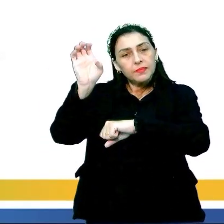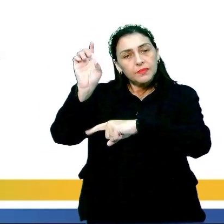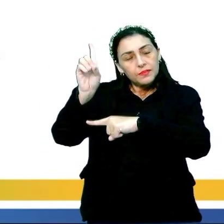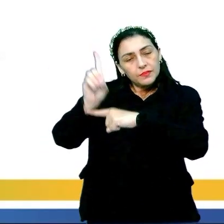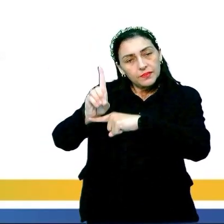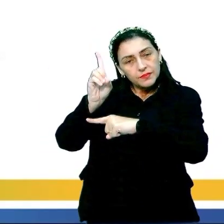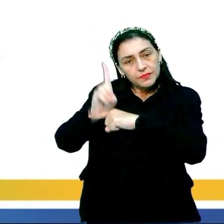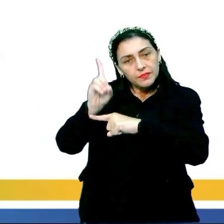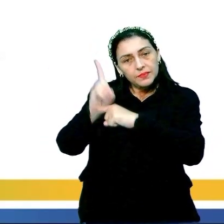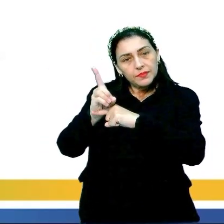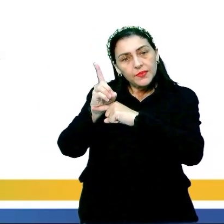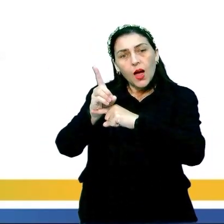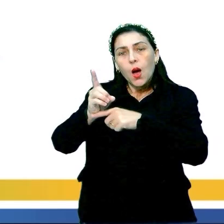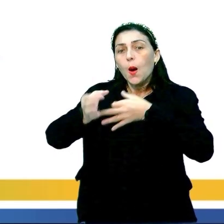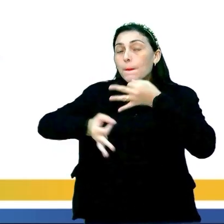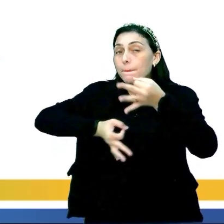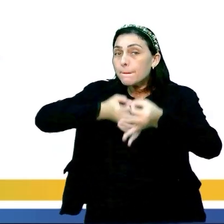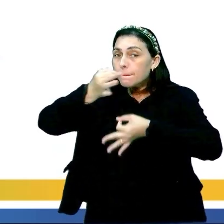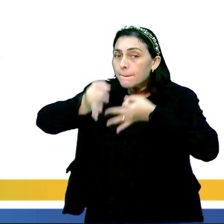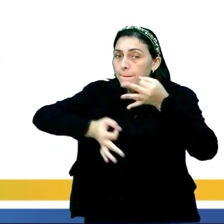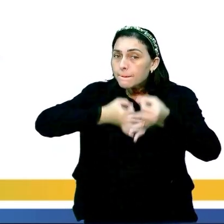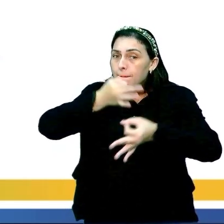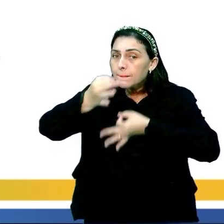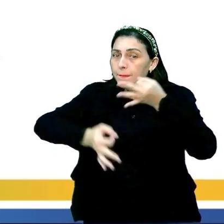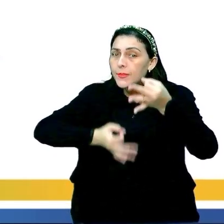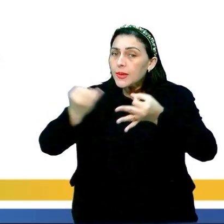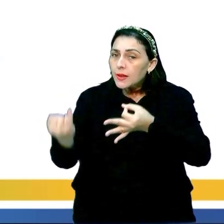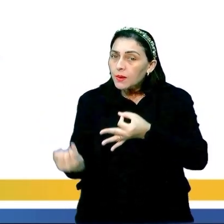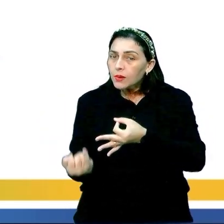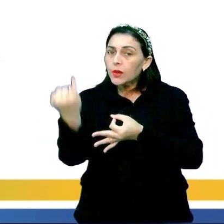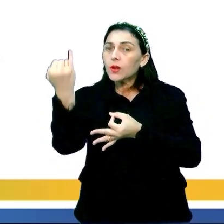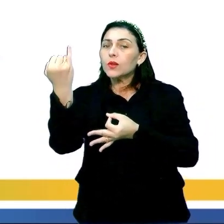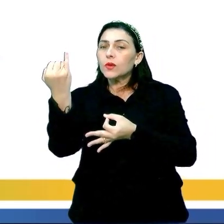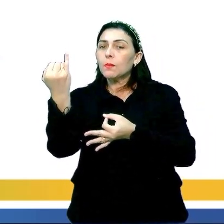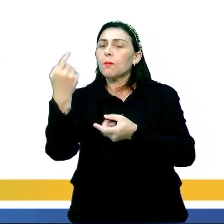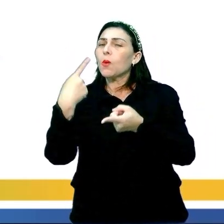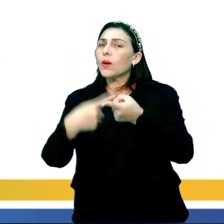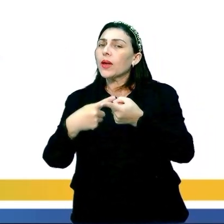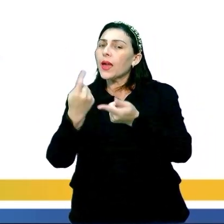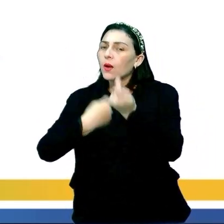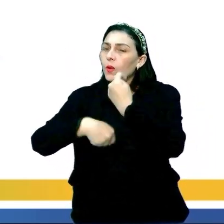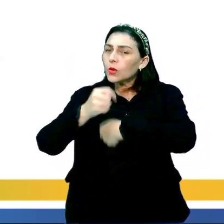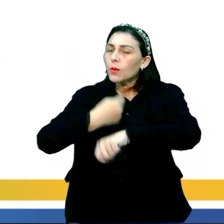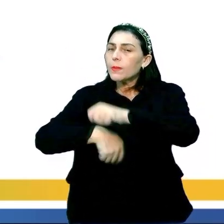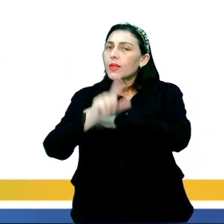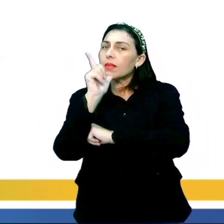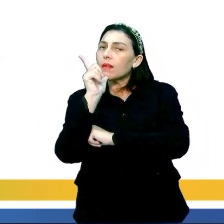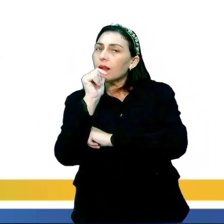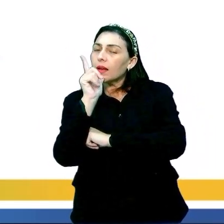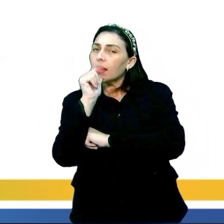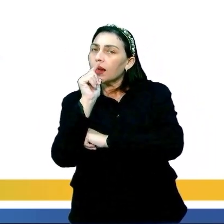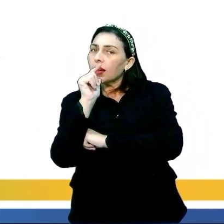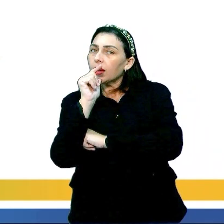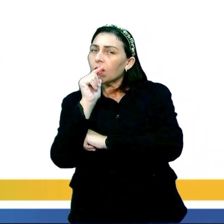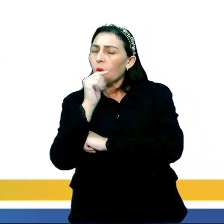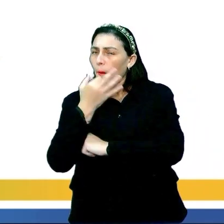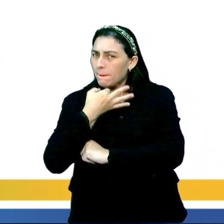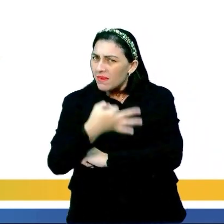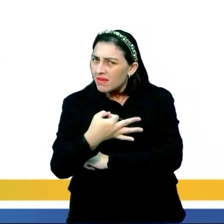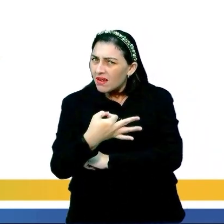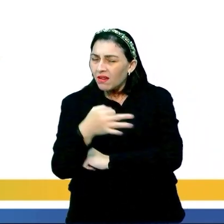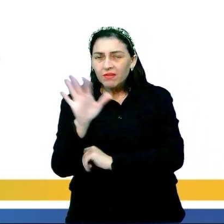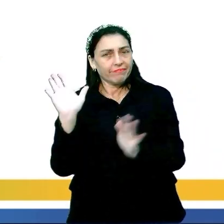D, vamos guardar a letra C aí. Expressão de opinião de pontos importantes sobre a economia da água.